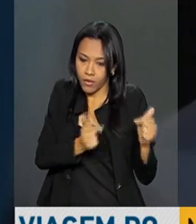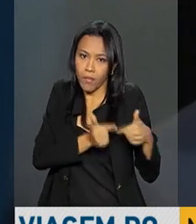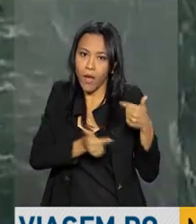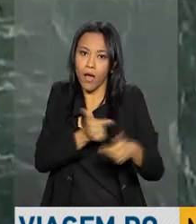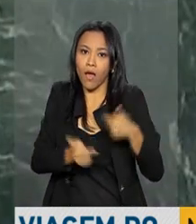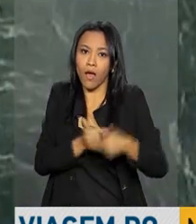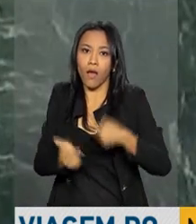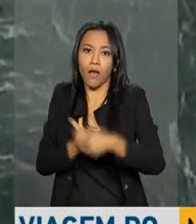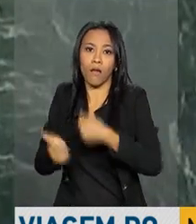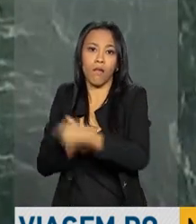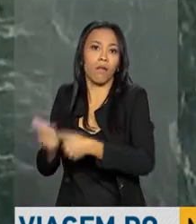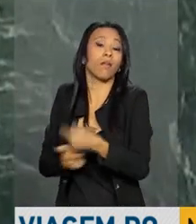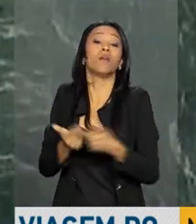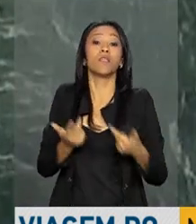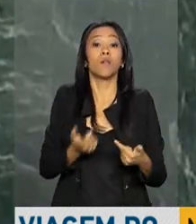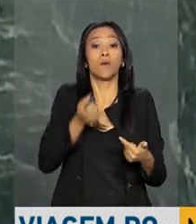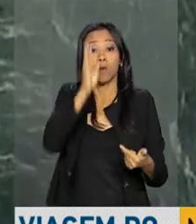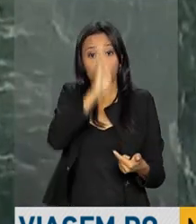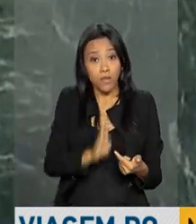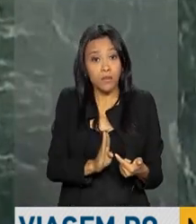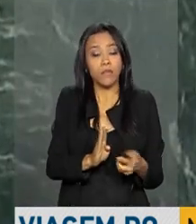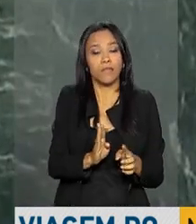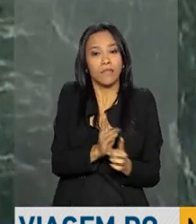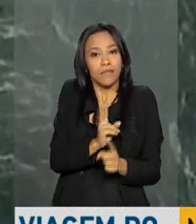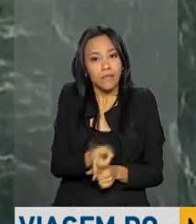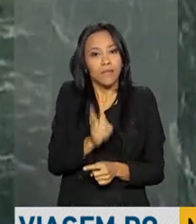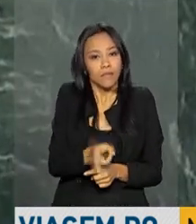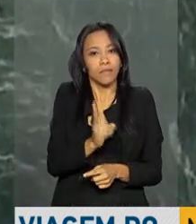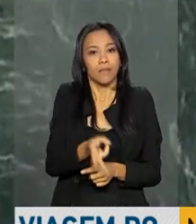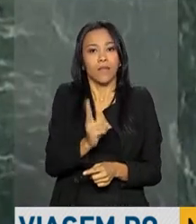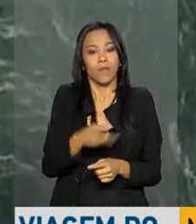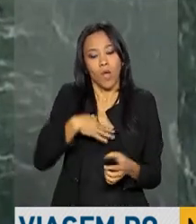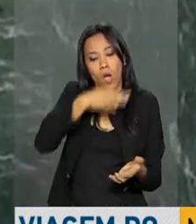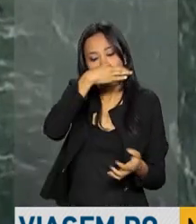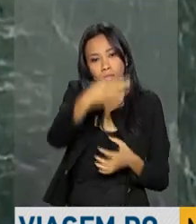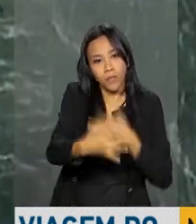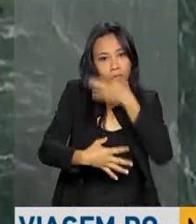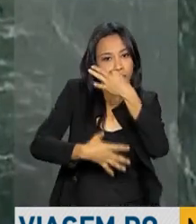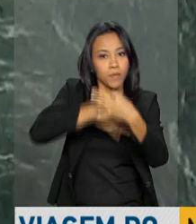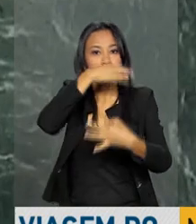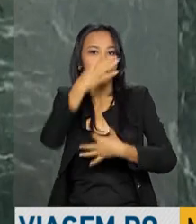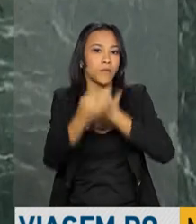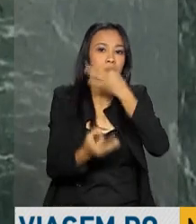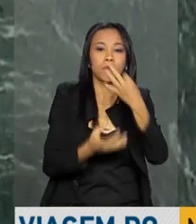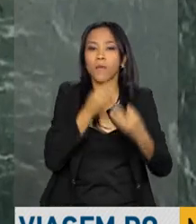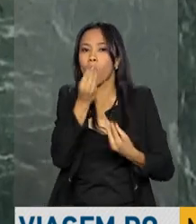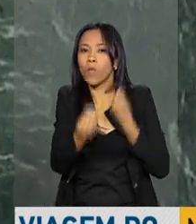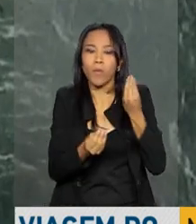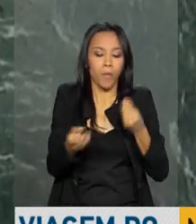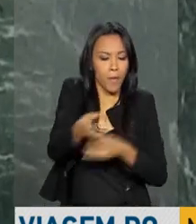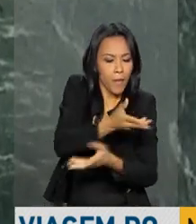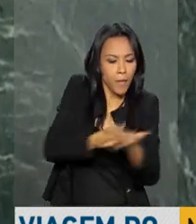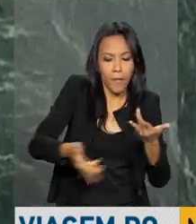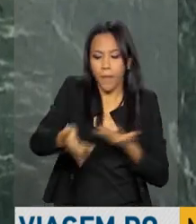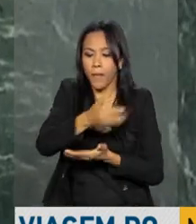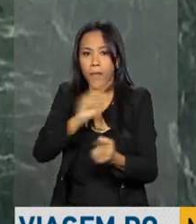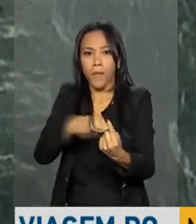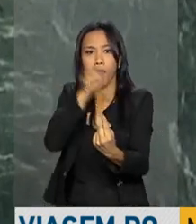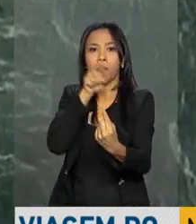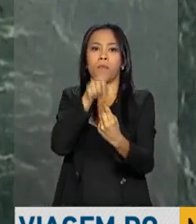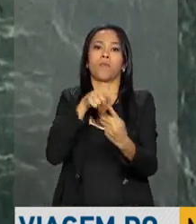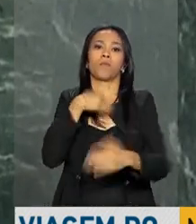todas as frentes, o Brasil procura dar sua contribuição para os objetivos do